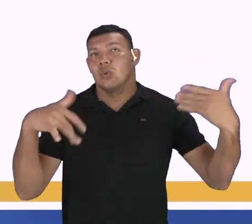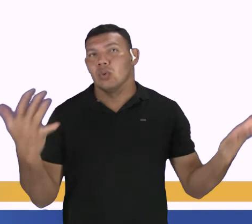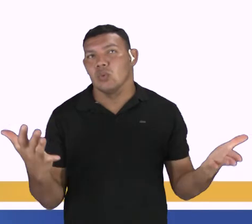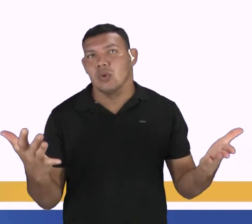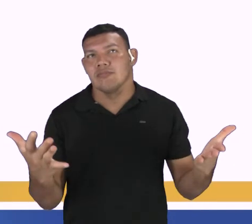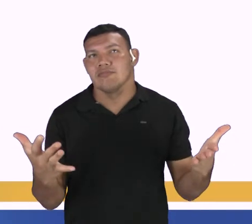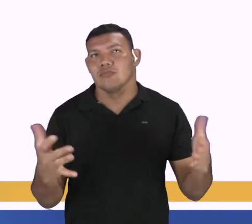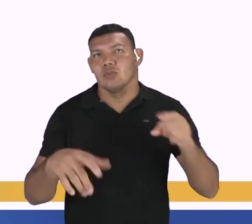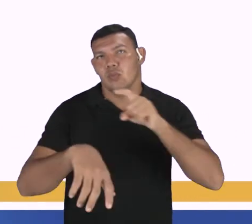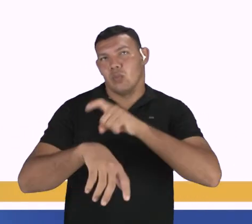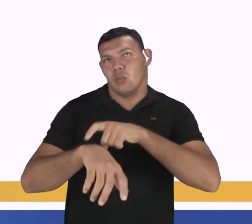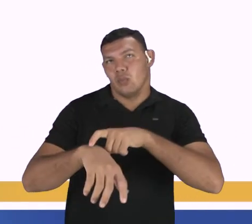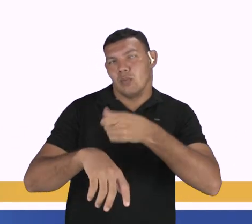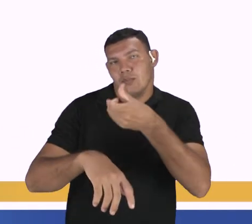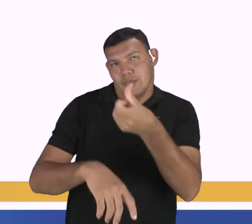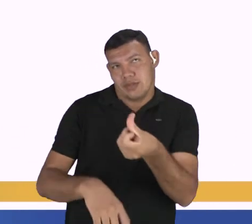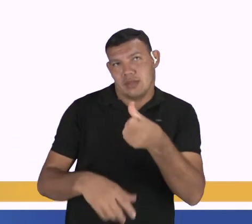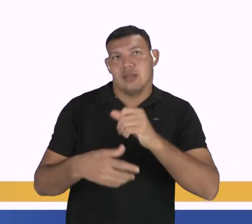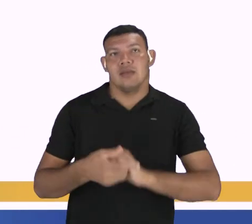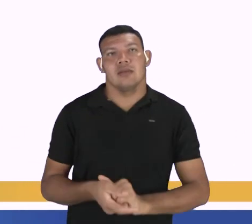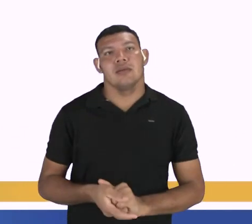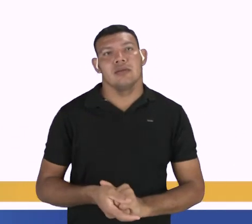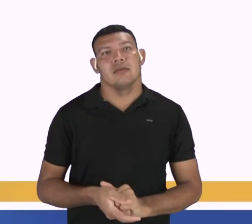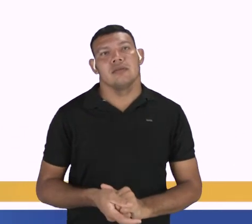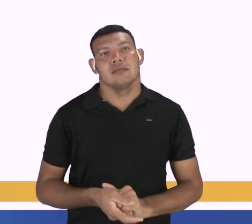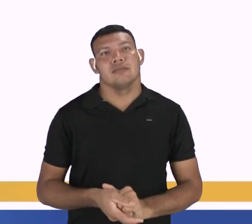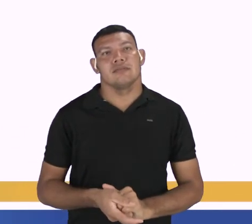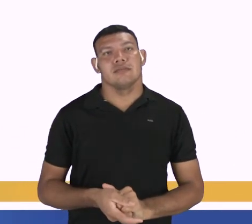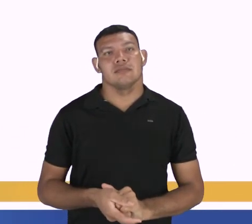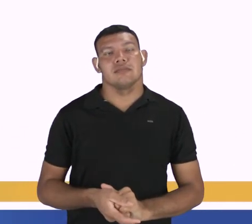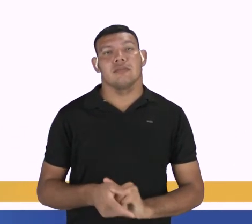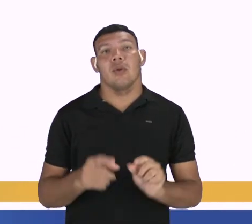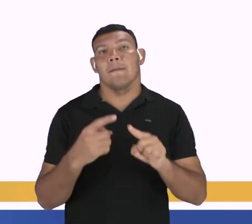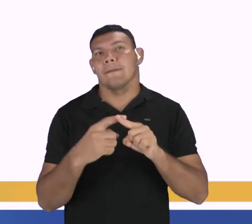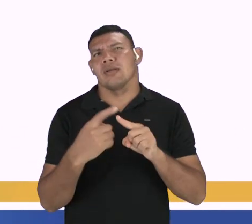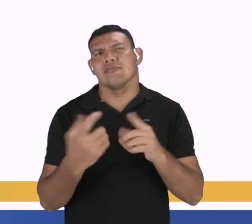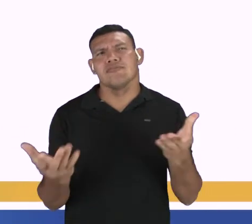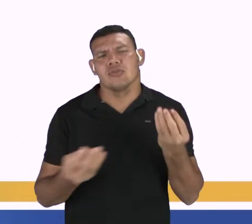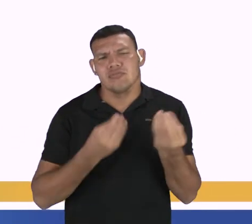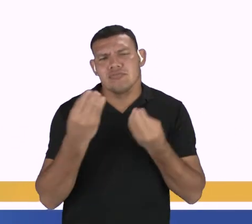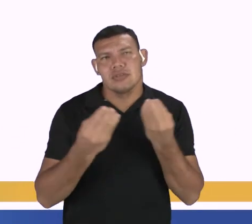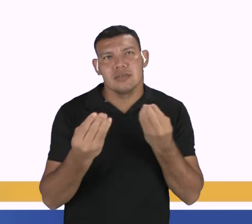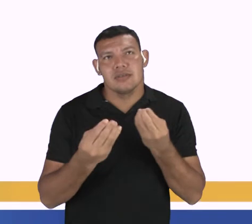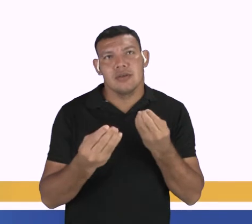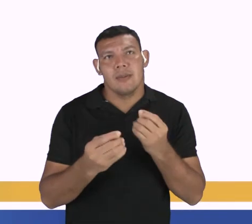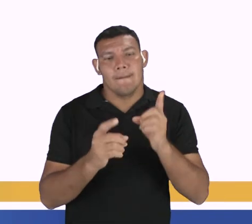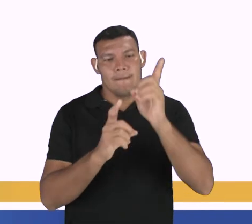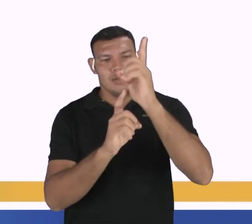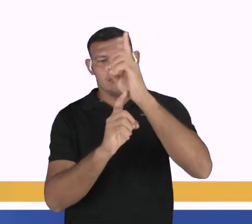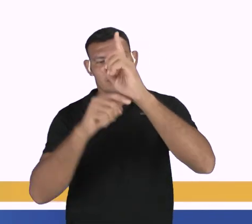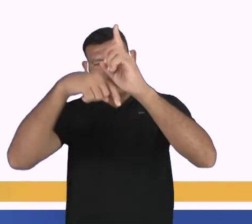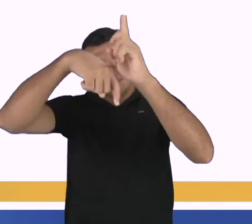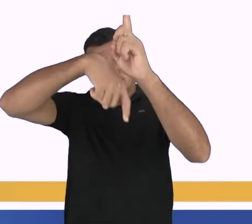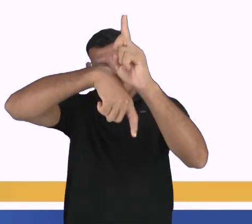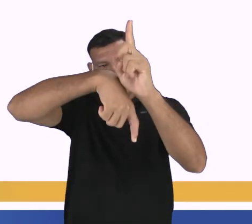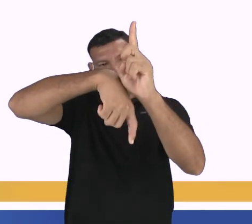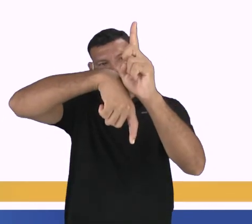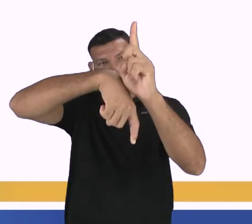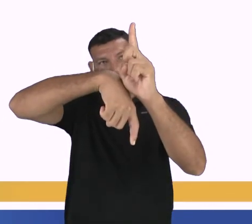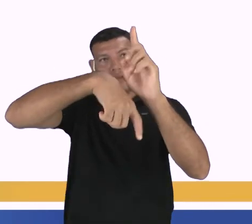um ângulo raso ou um ângulo nulo. Professor, como é que eu vou diferenciar? Você vai diferenciar da seguinte